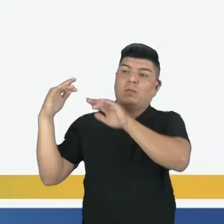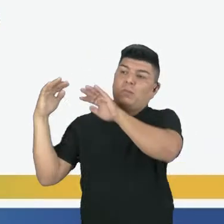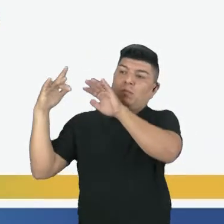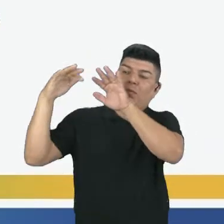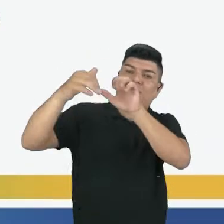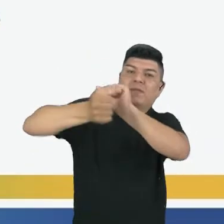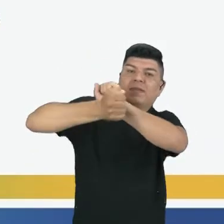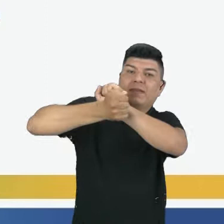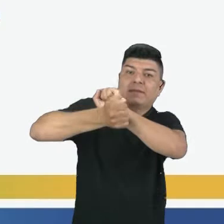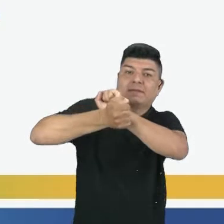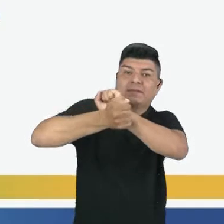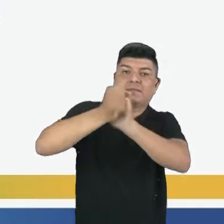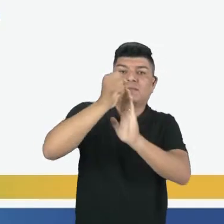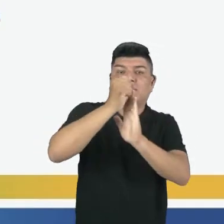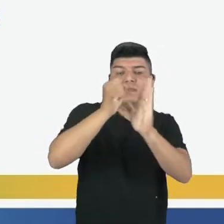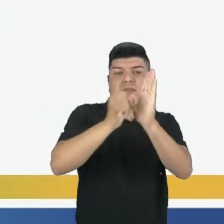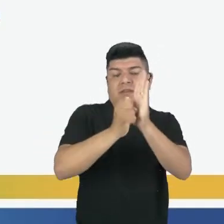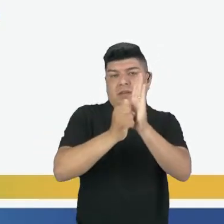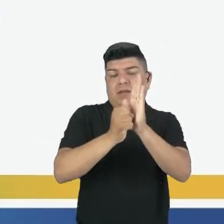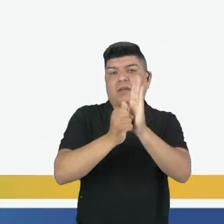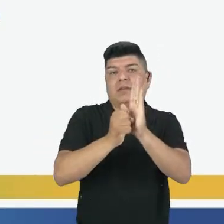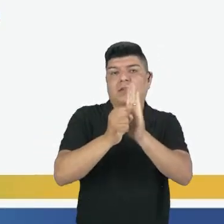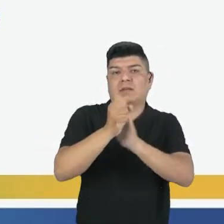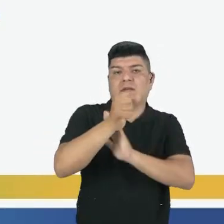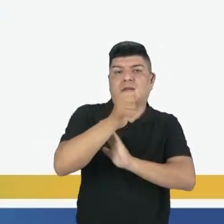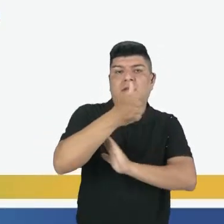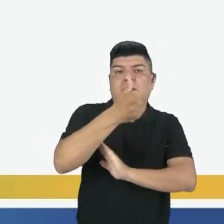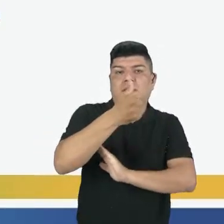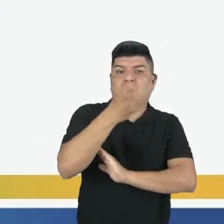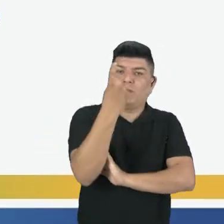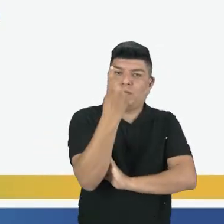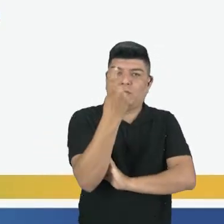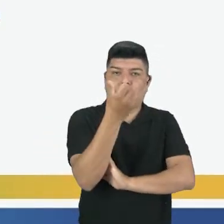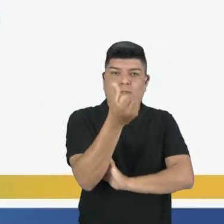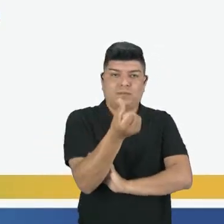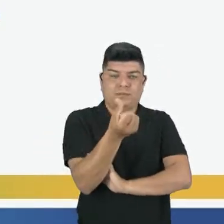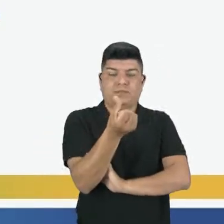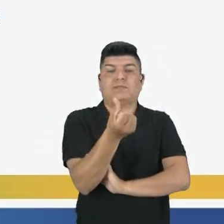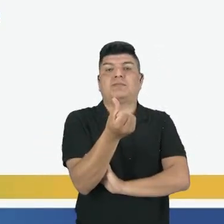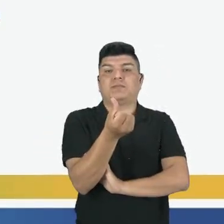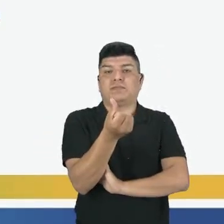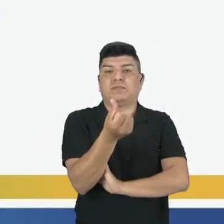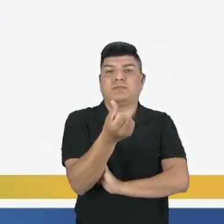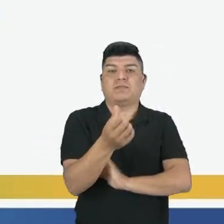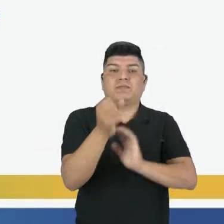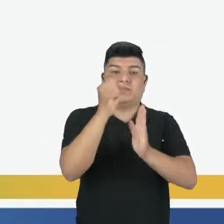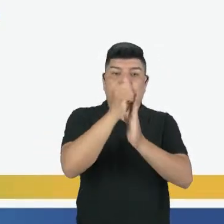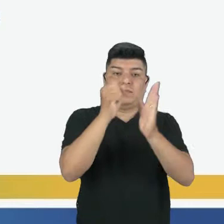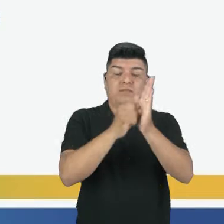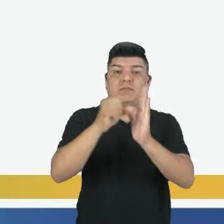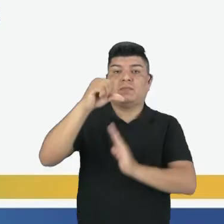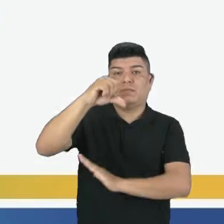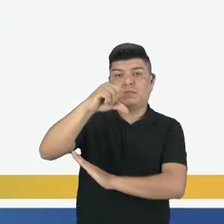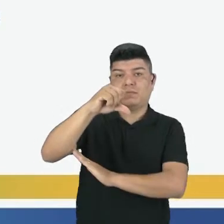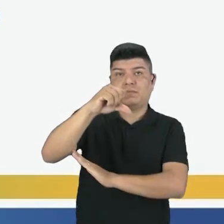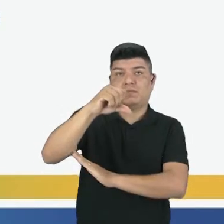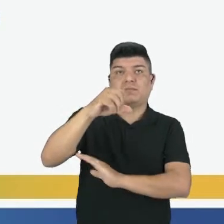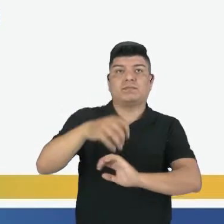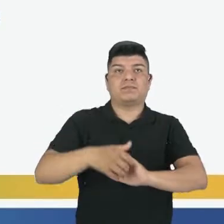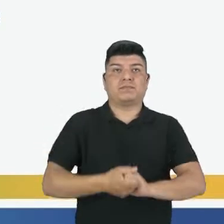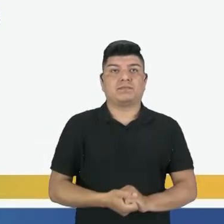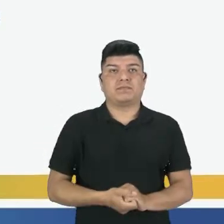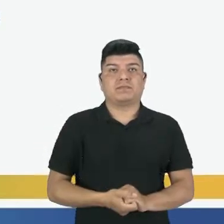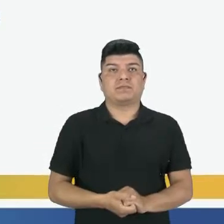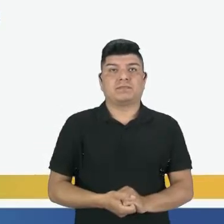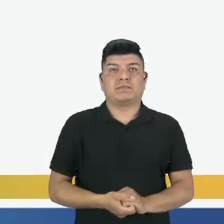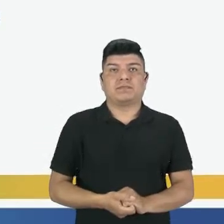trazidos ao Brasil entre os séculos 16 e 9, ok?